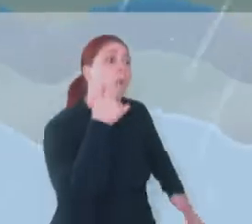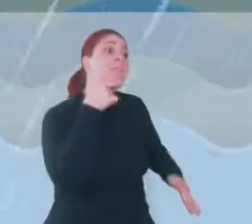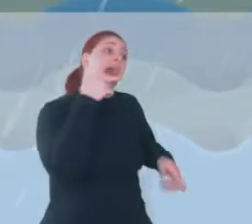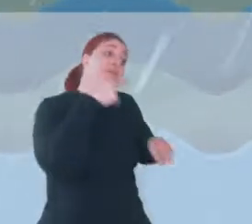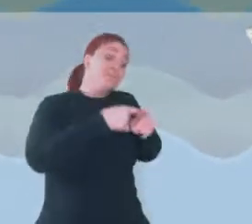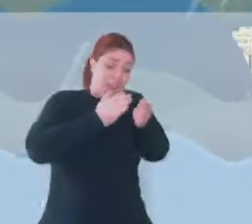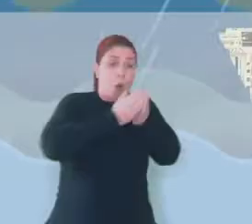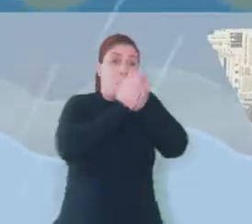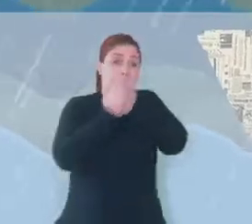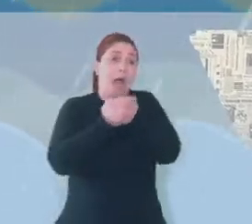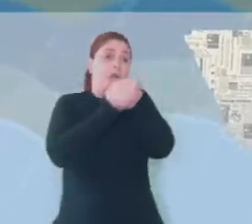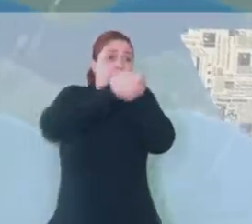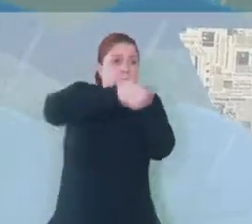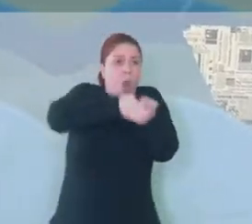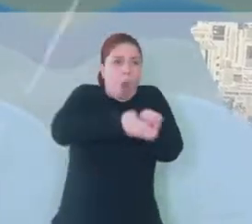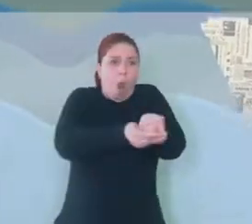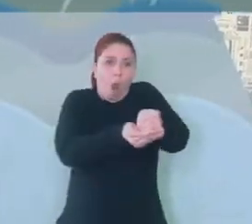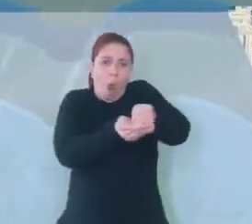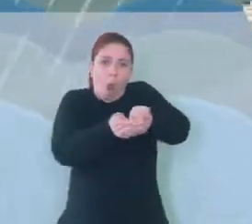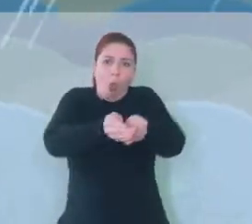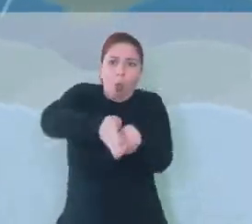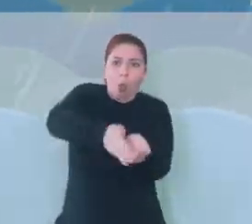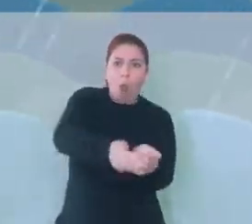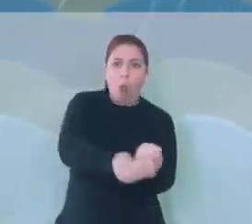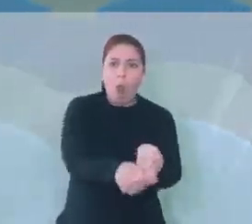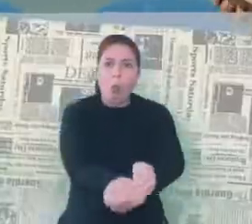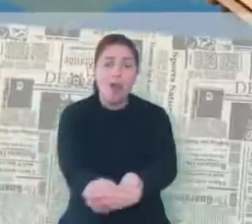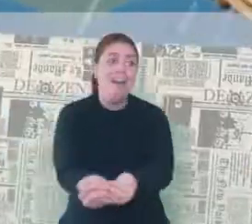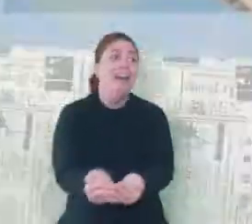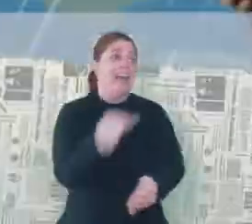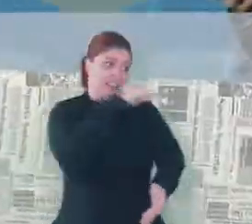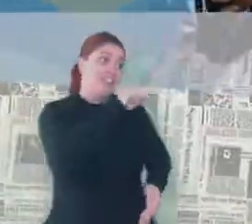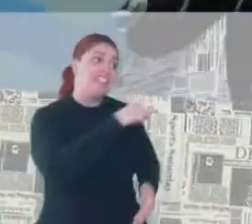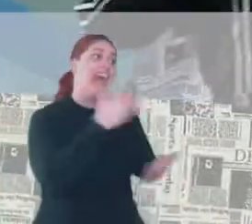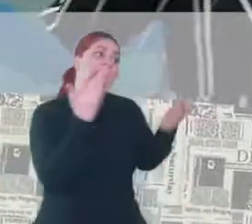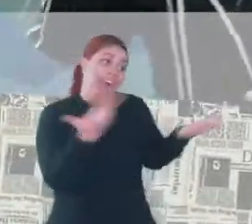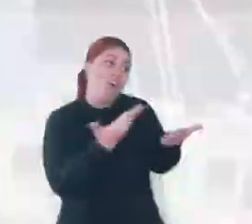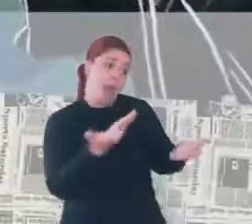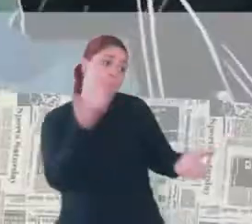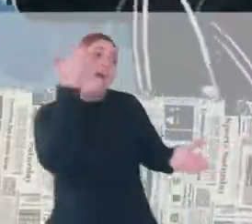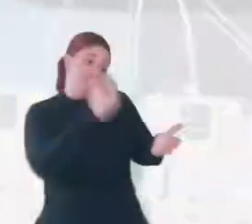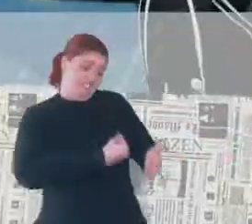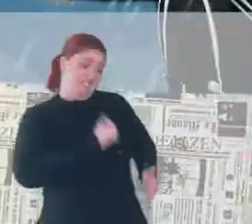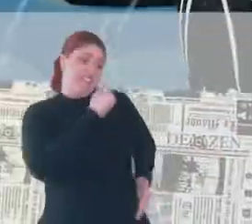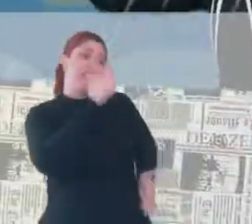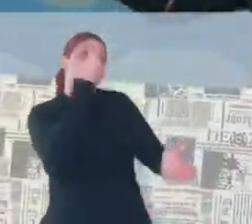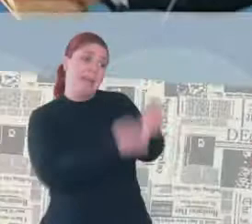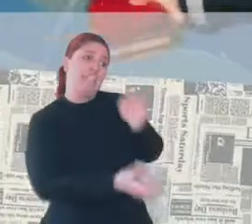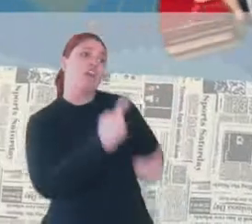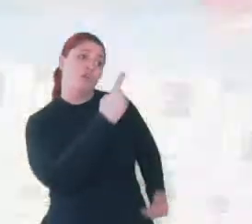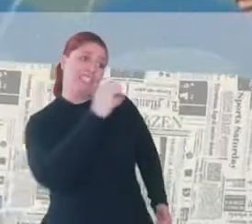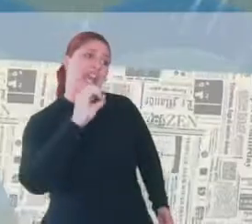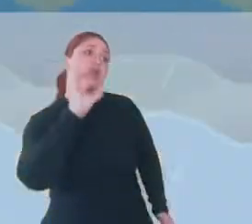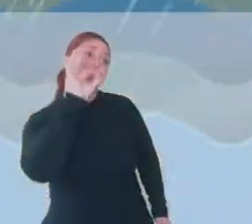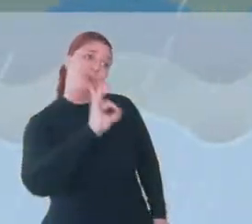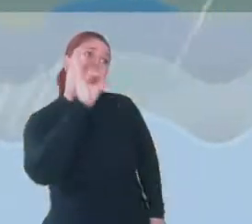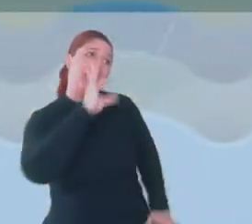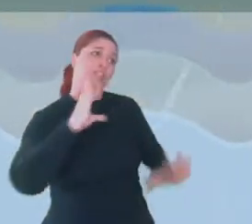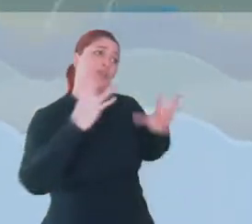nosso barco está afundando! E o senhor acaba de perder 100% da sua vida!